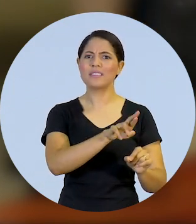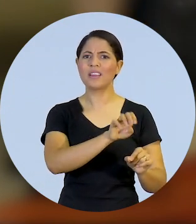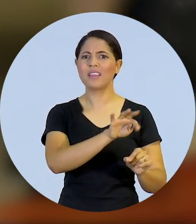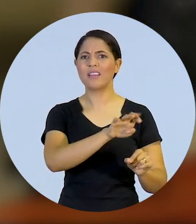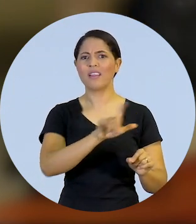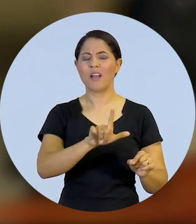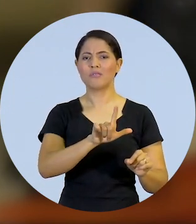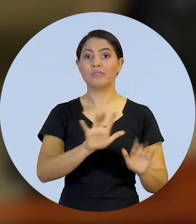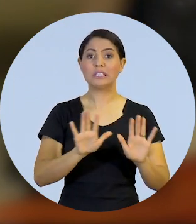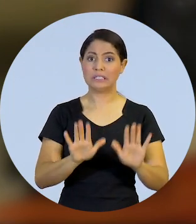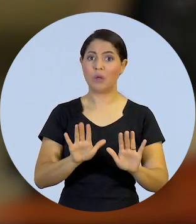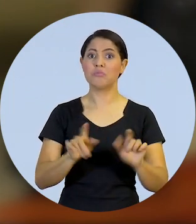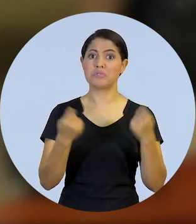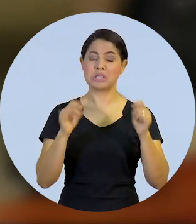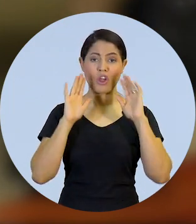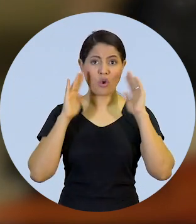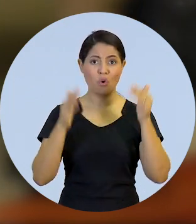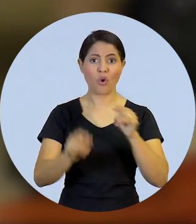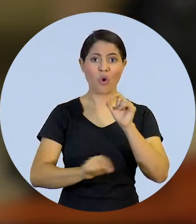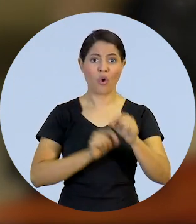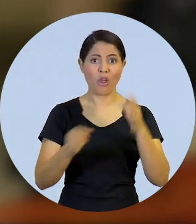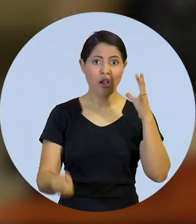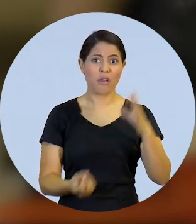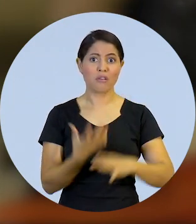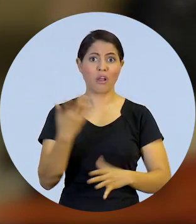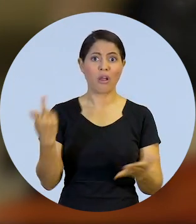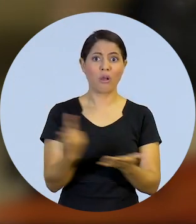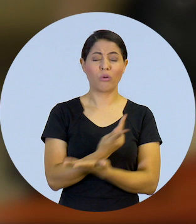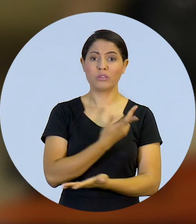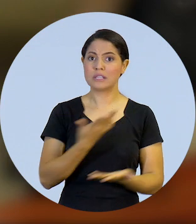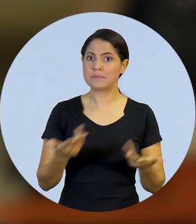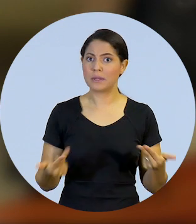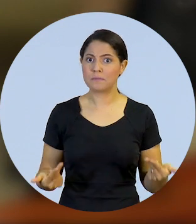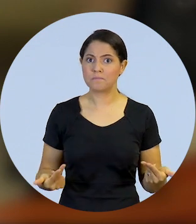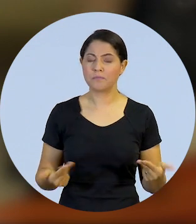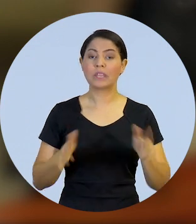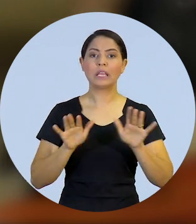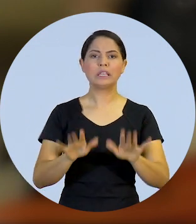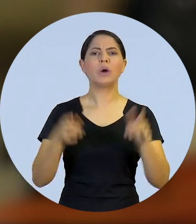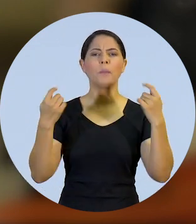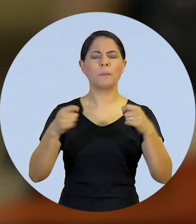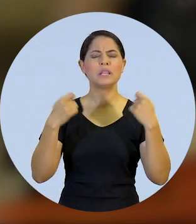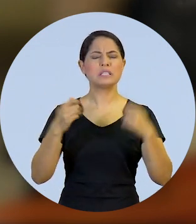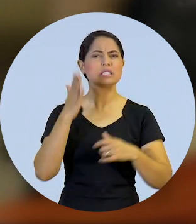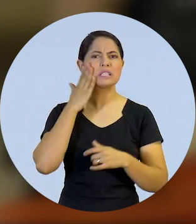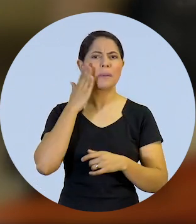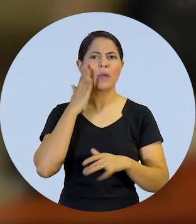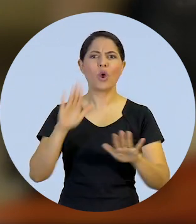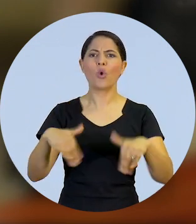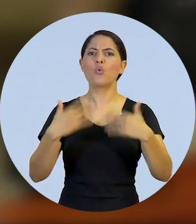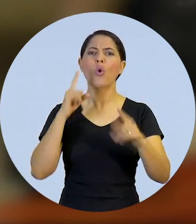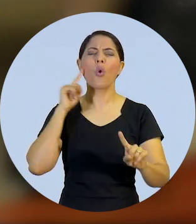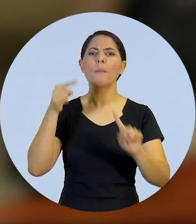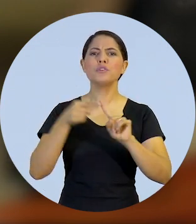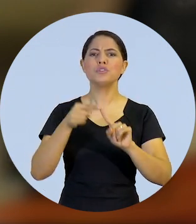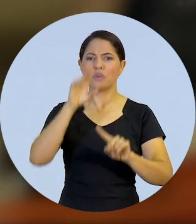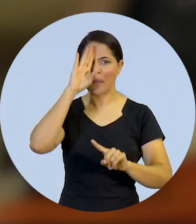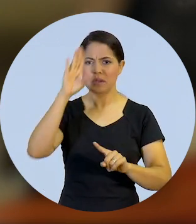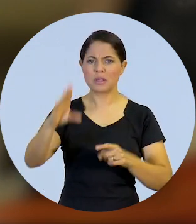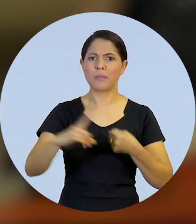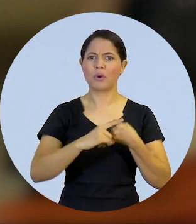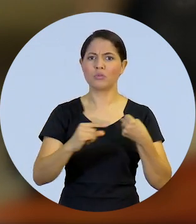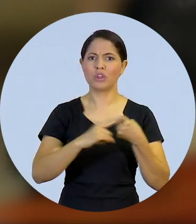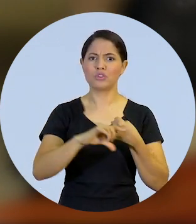descrever um fato e, caso esse fato se verifique na realidade, nascerá a consequência. Então, é preciso nos perguntarmos qual